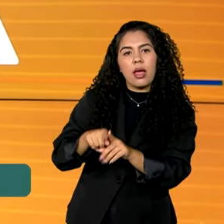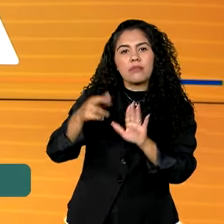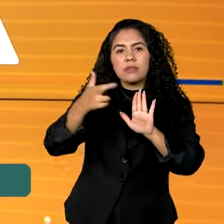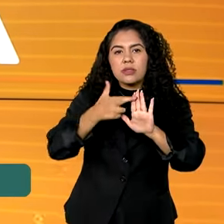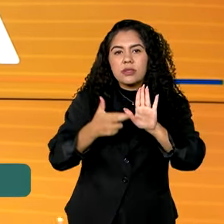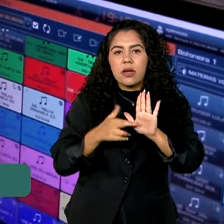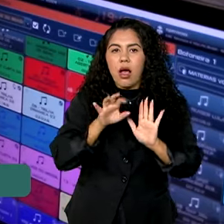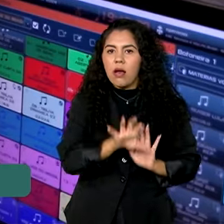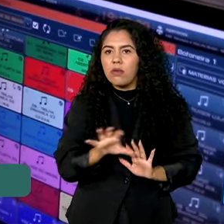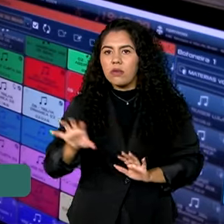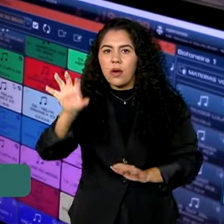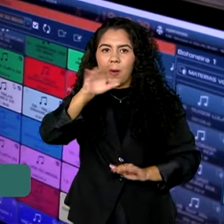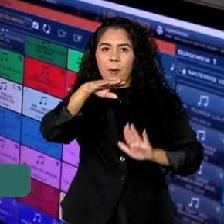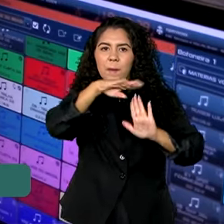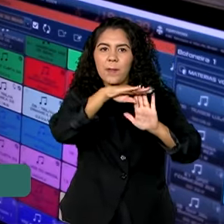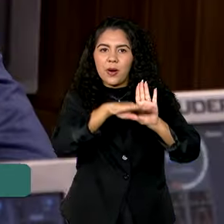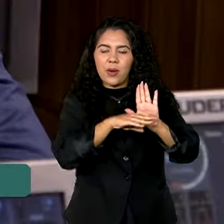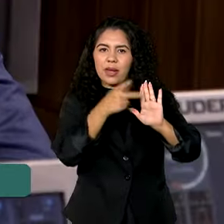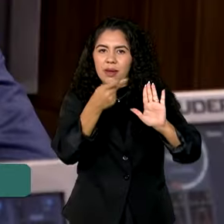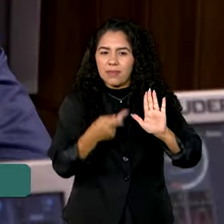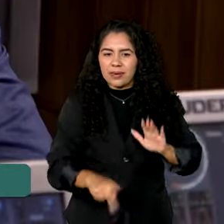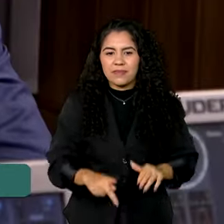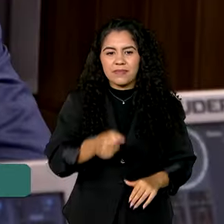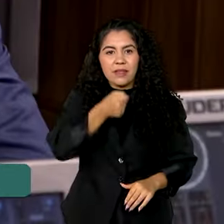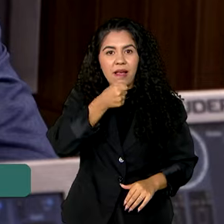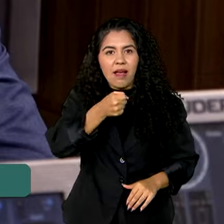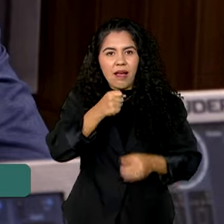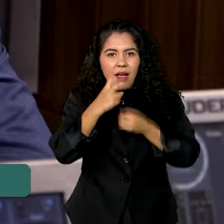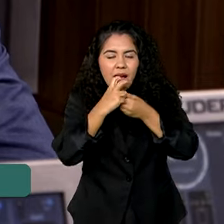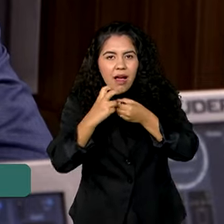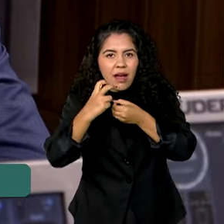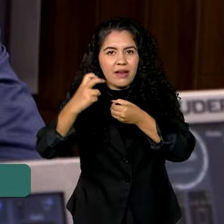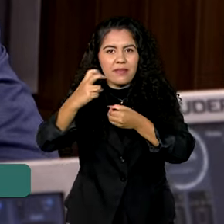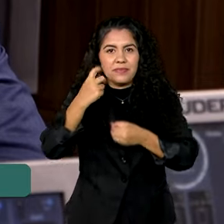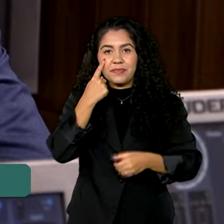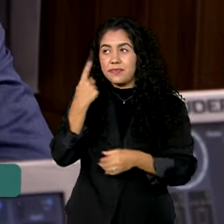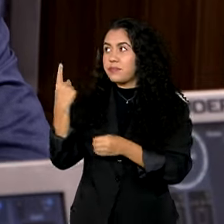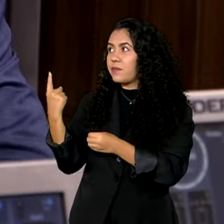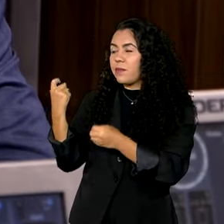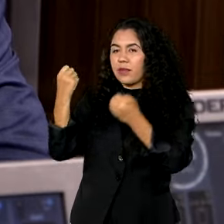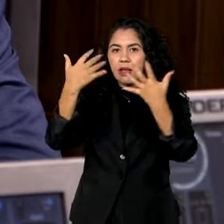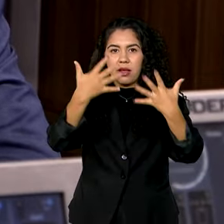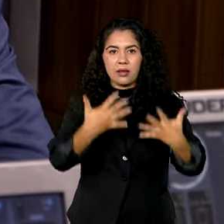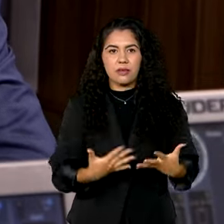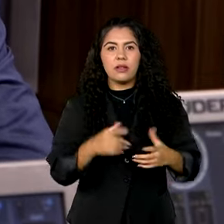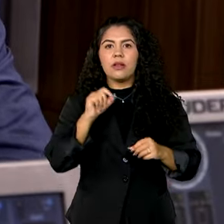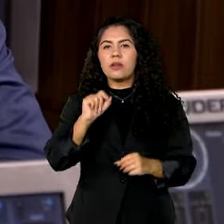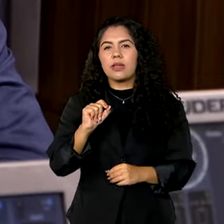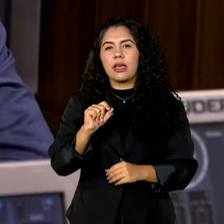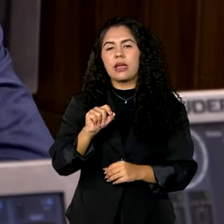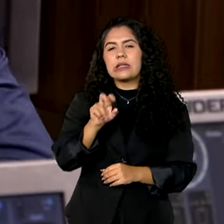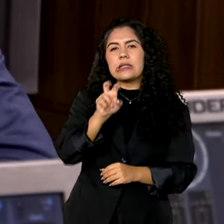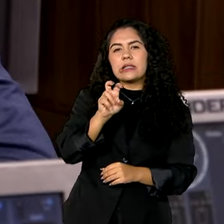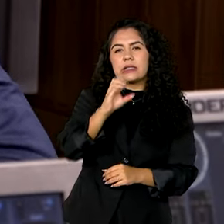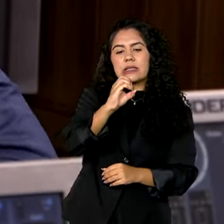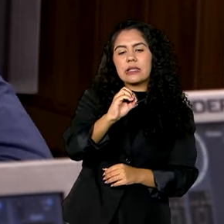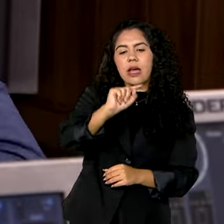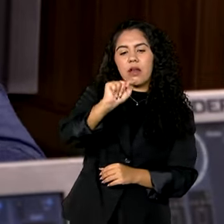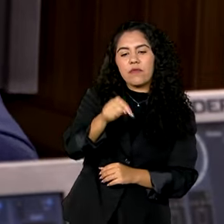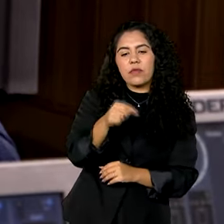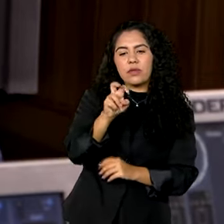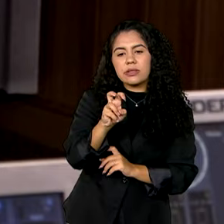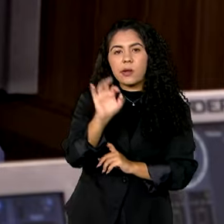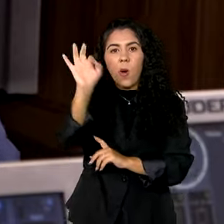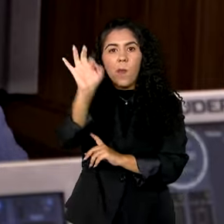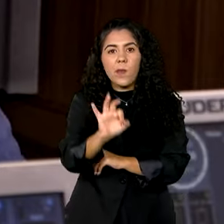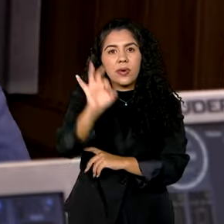Brasil. A gente tem taxas muito diferenciadas. A gente está falando aí de 0,5% ao ano, tá? Um prazo interessante, são